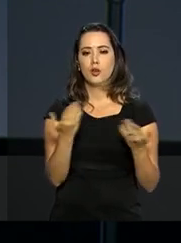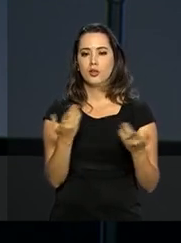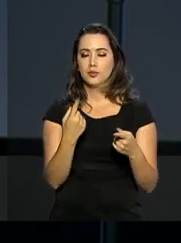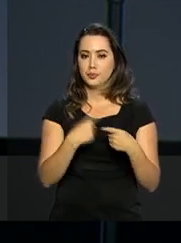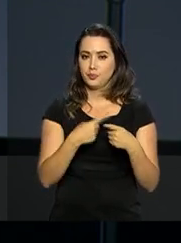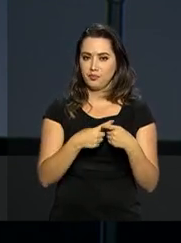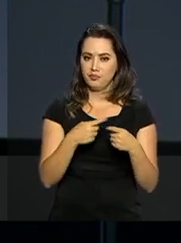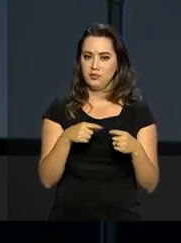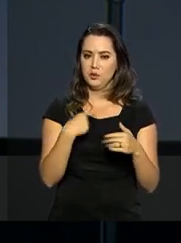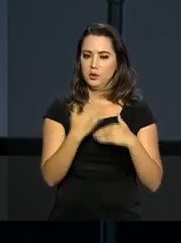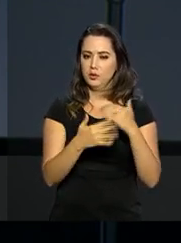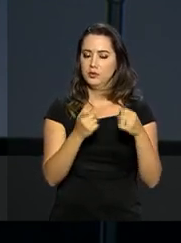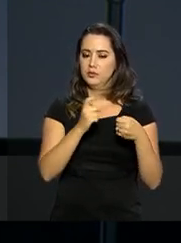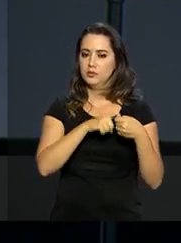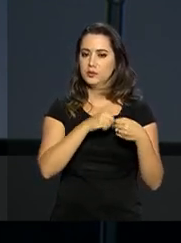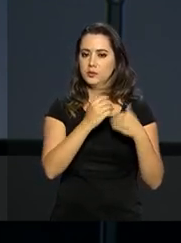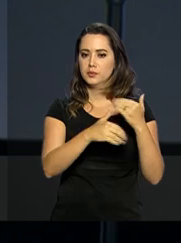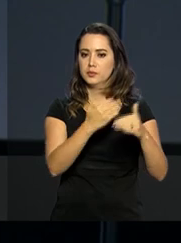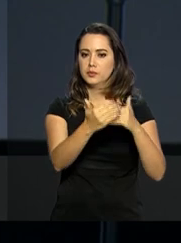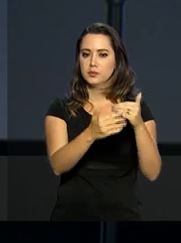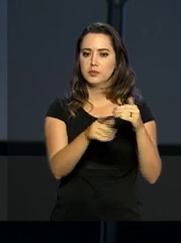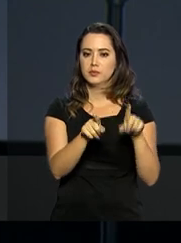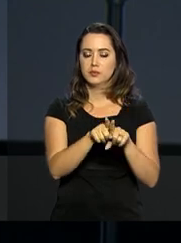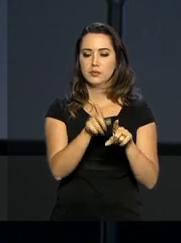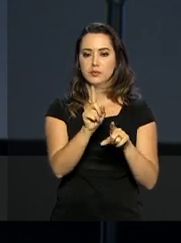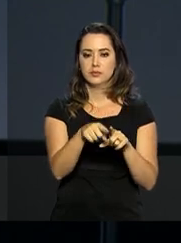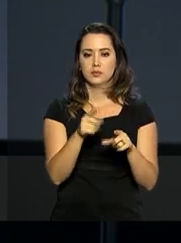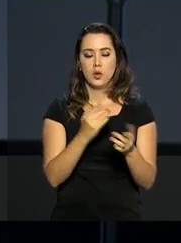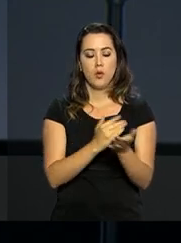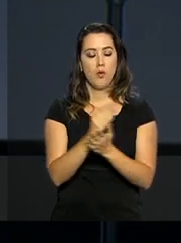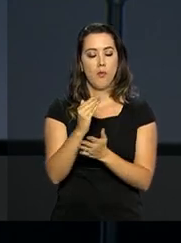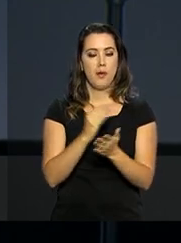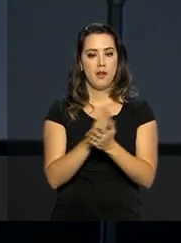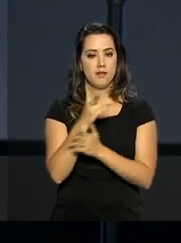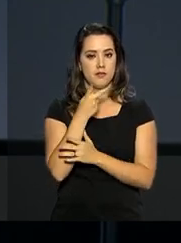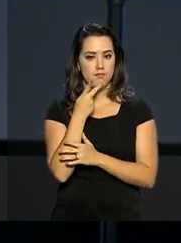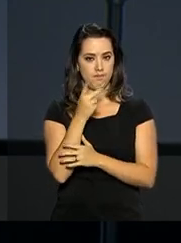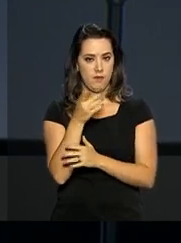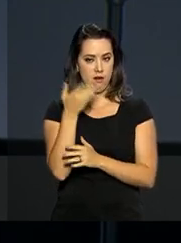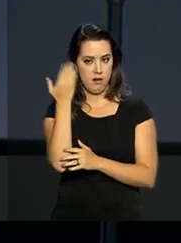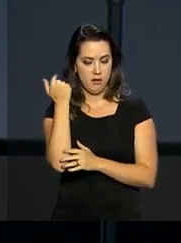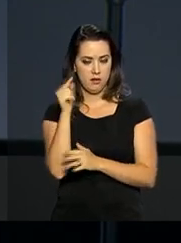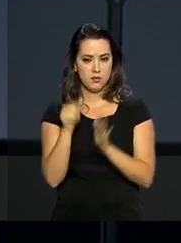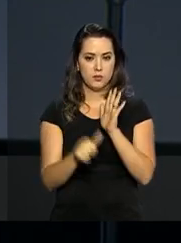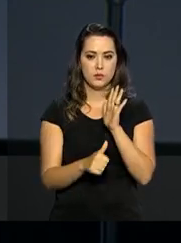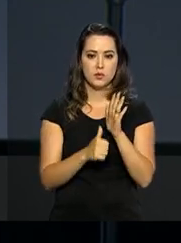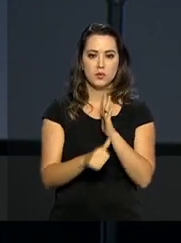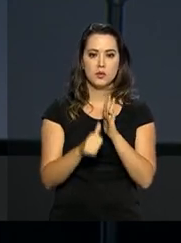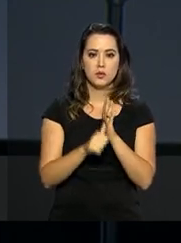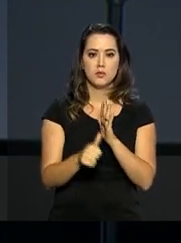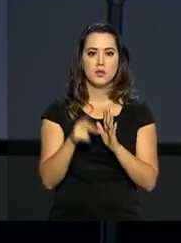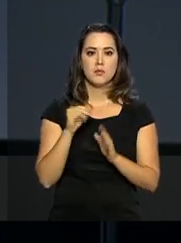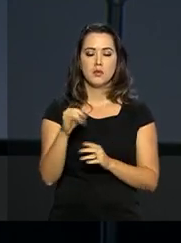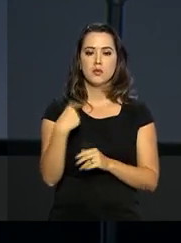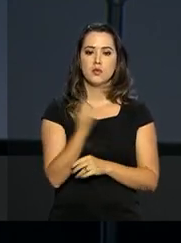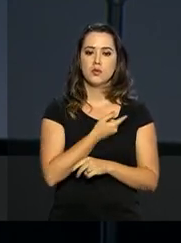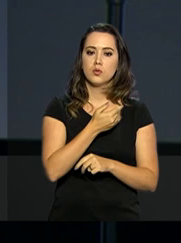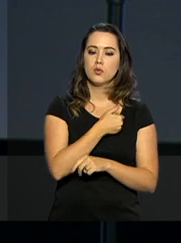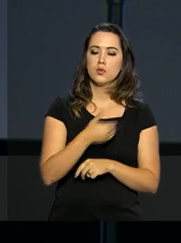recuperação que começa, convenhamos, pelo que mencionei, nos primeiros dias do nosso